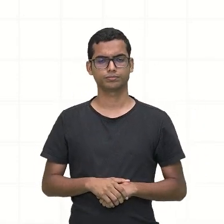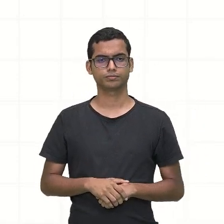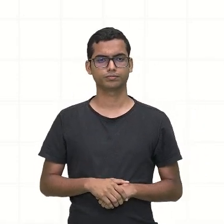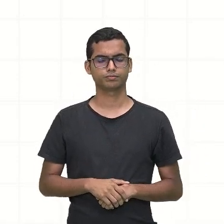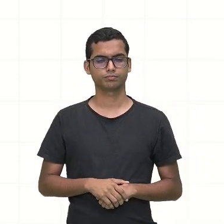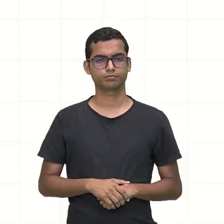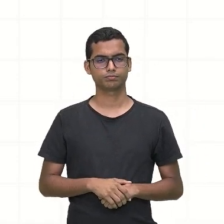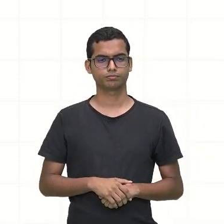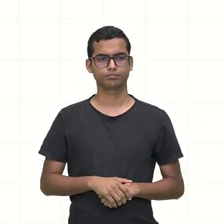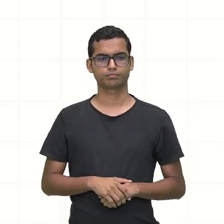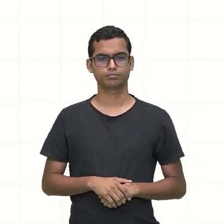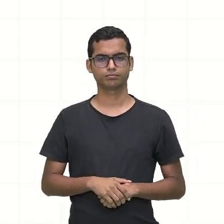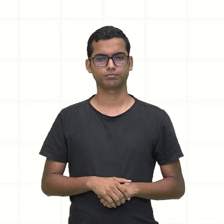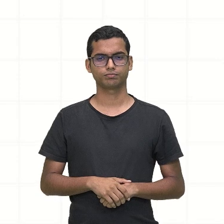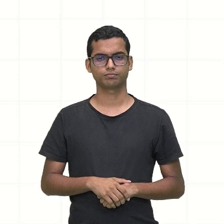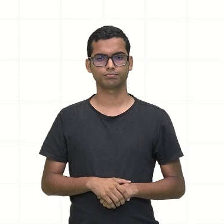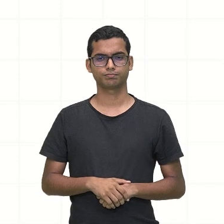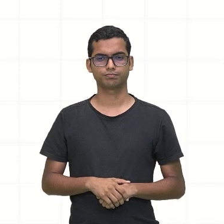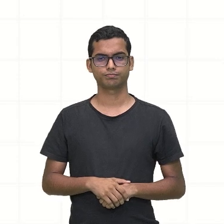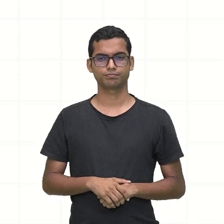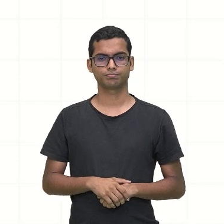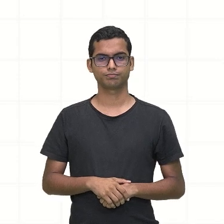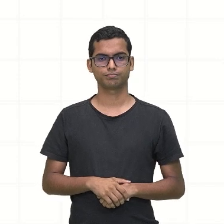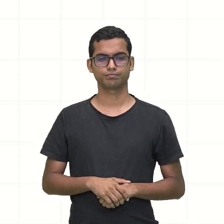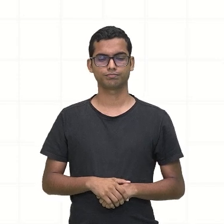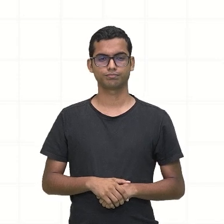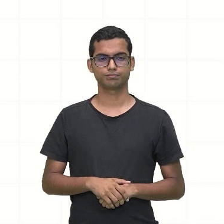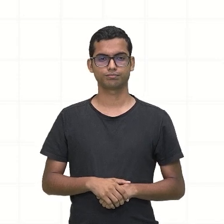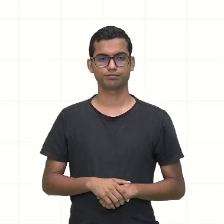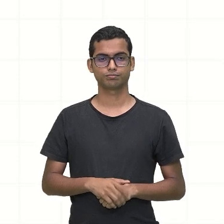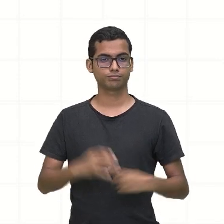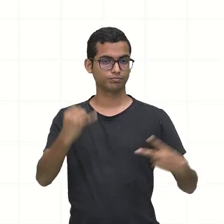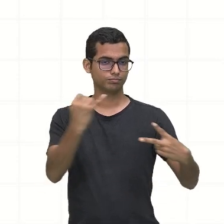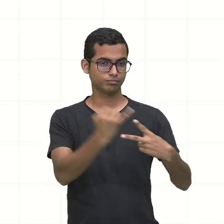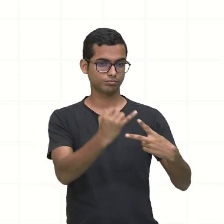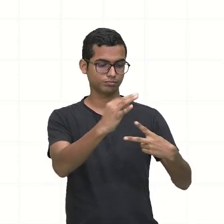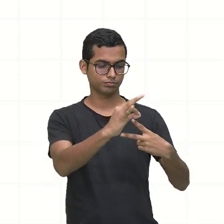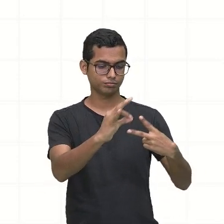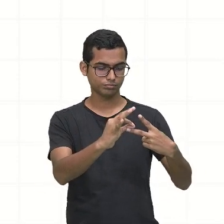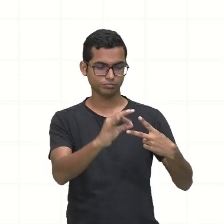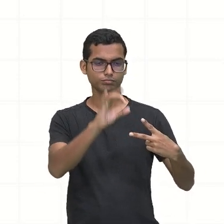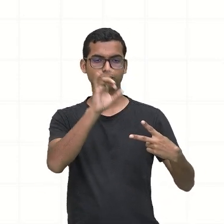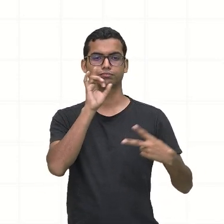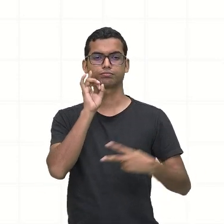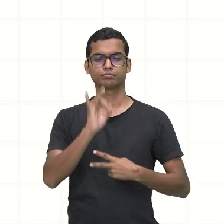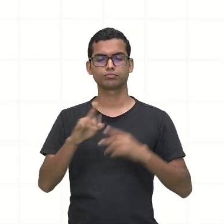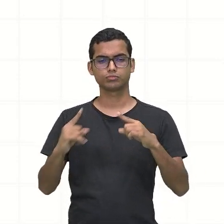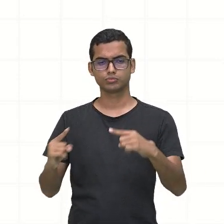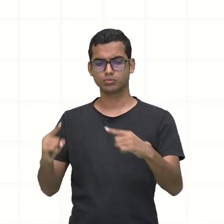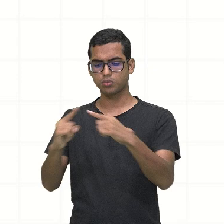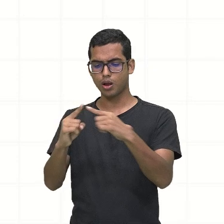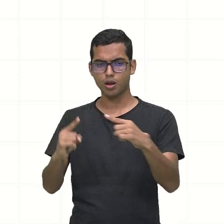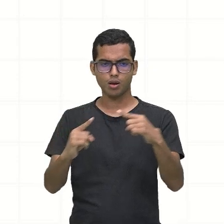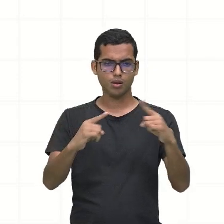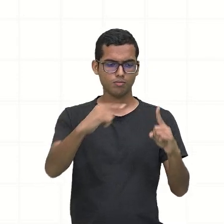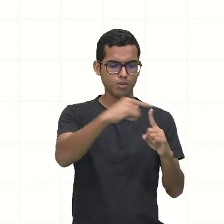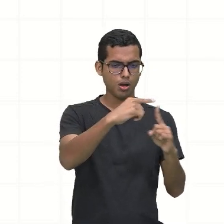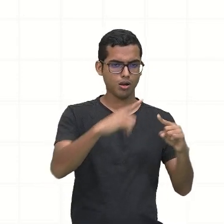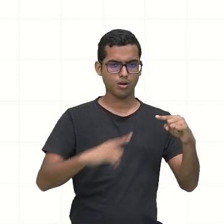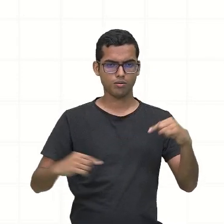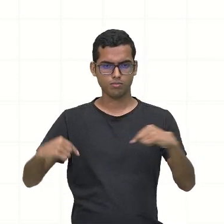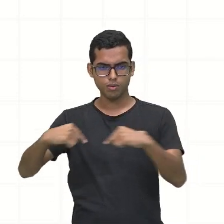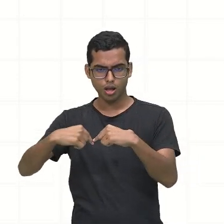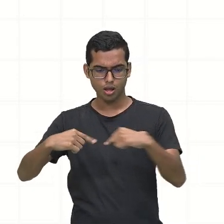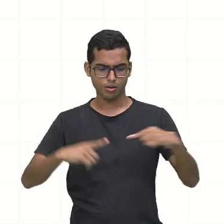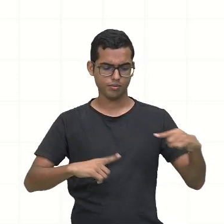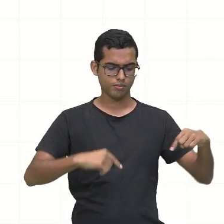ó. Em um polígono, cada vértice pode ser considerado como um ponto.